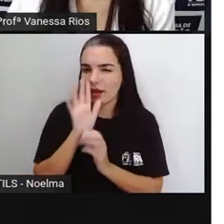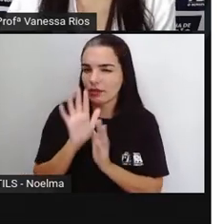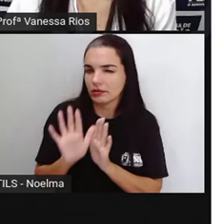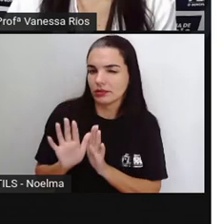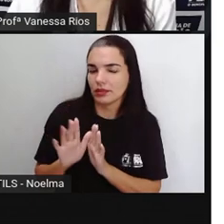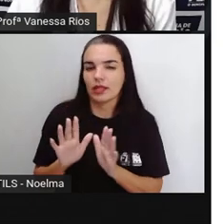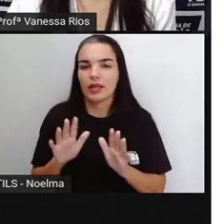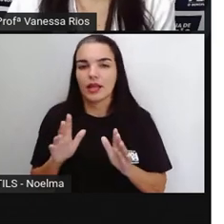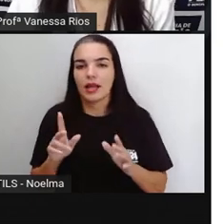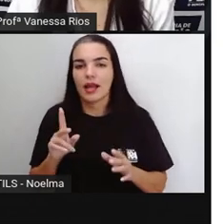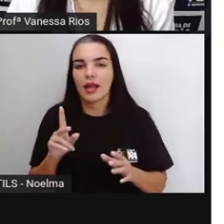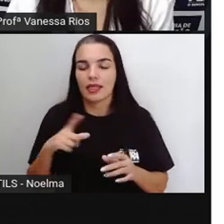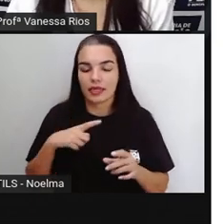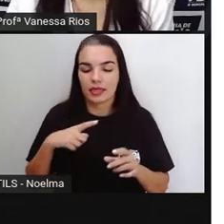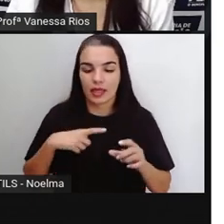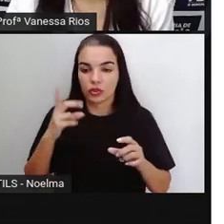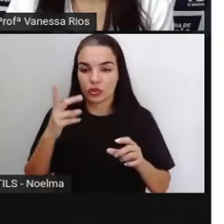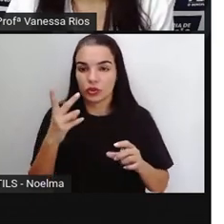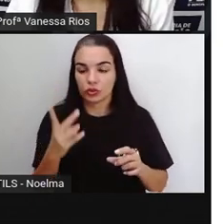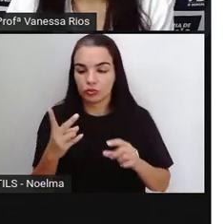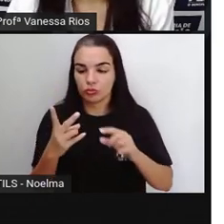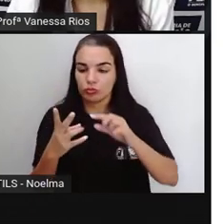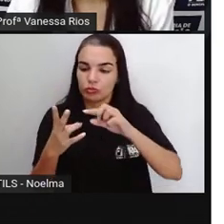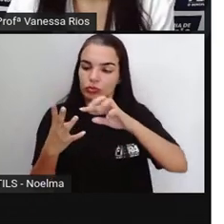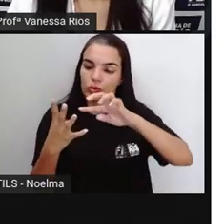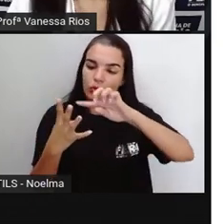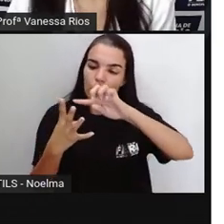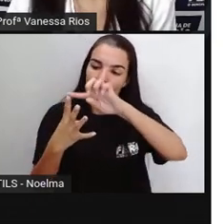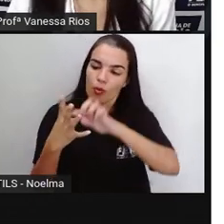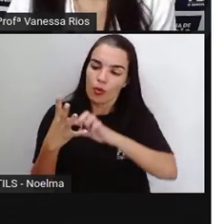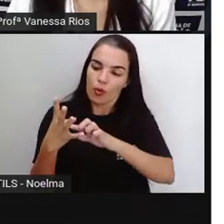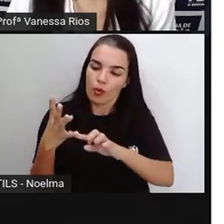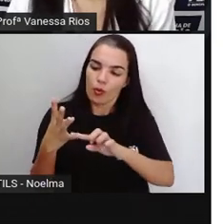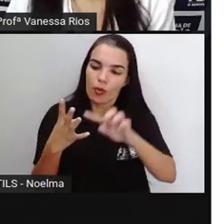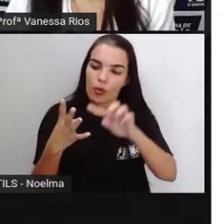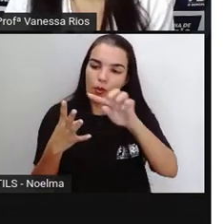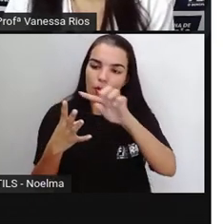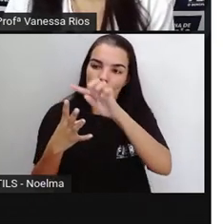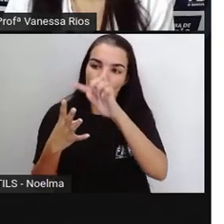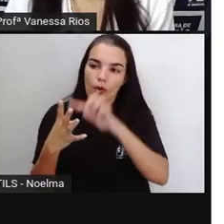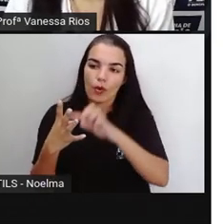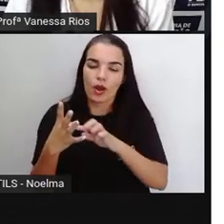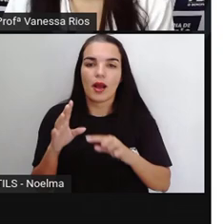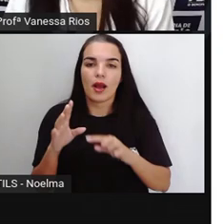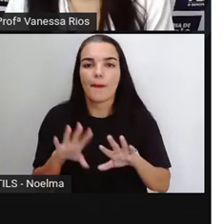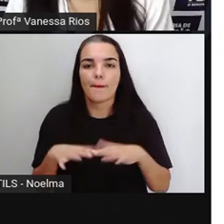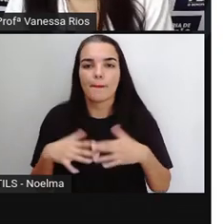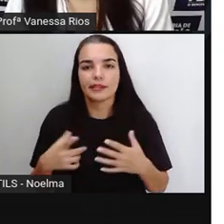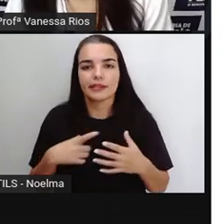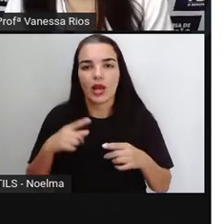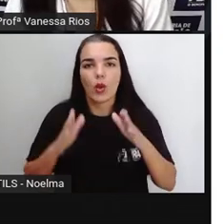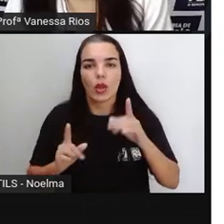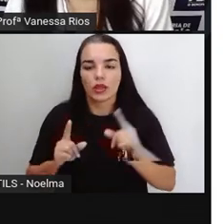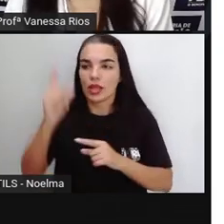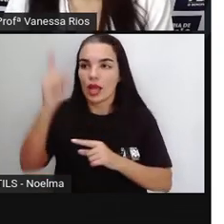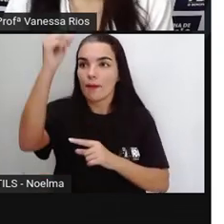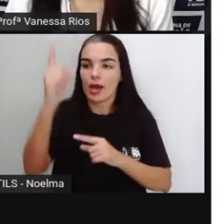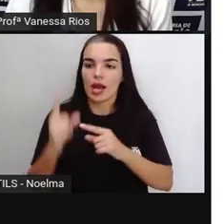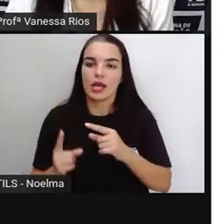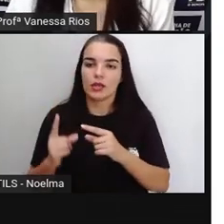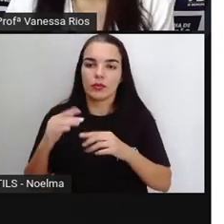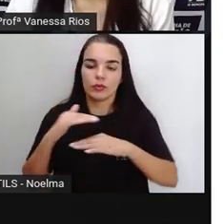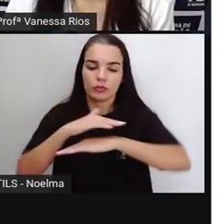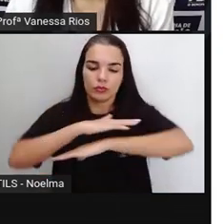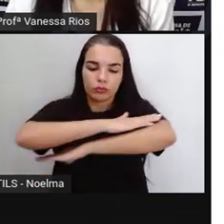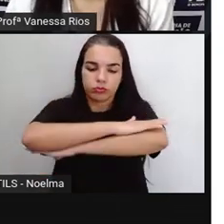semelhanças, possuem ambos aí quatro lados, mas o retângulo possui lados de tamanhos diferentes,